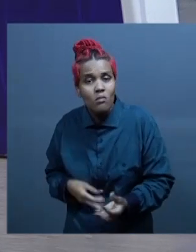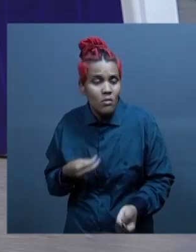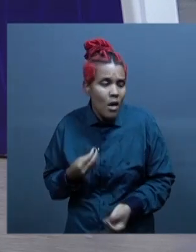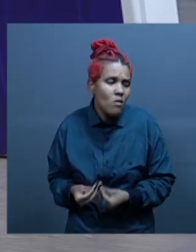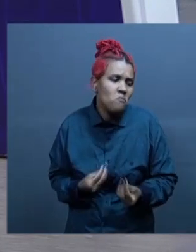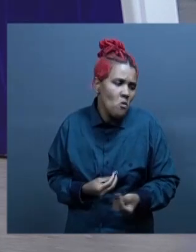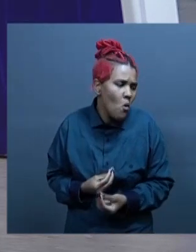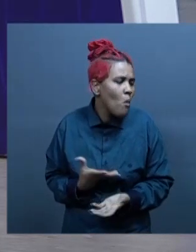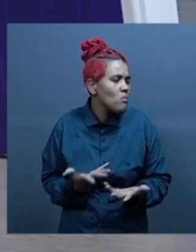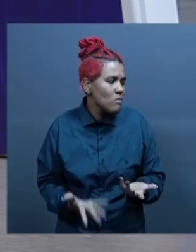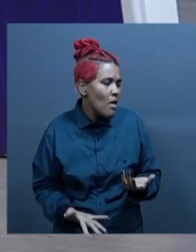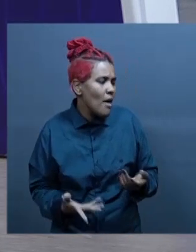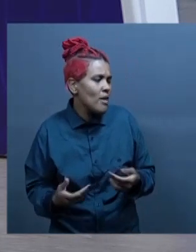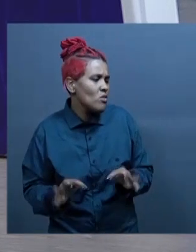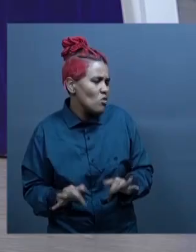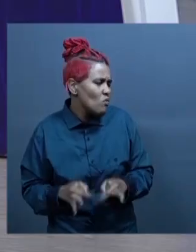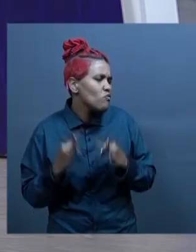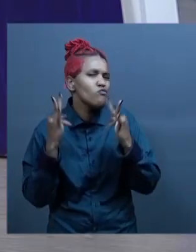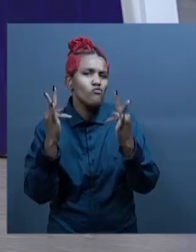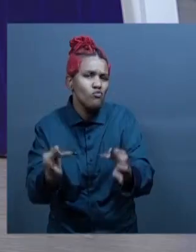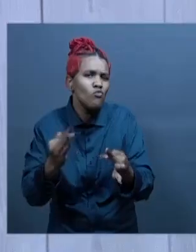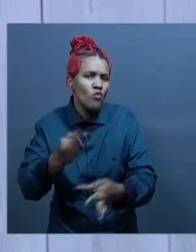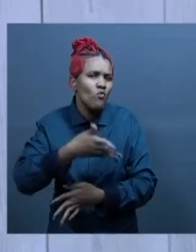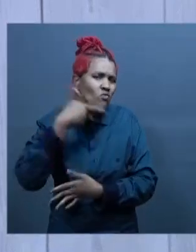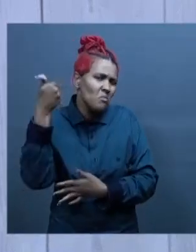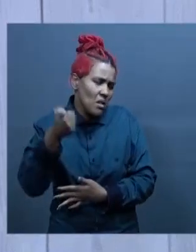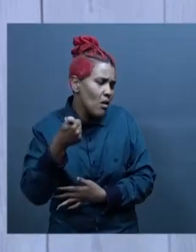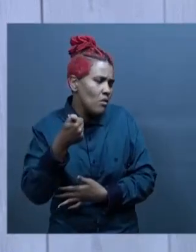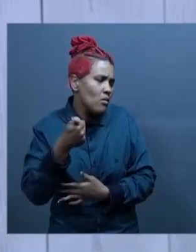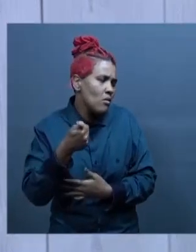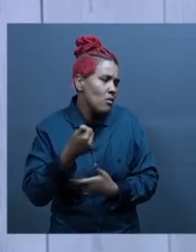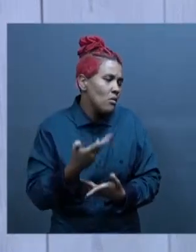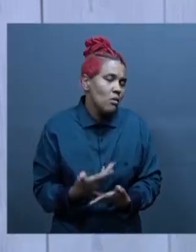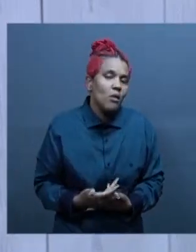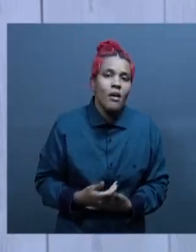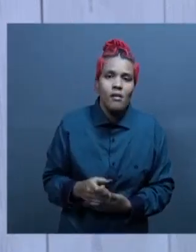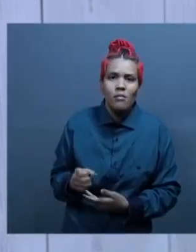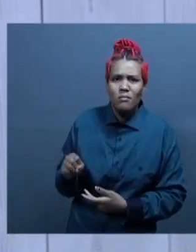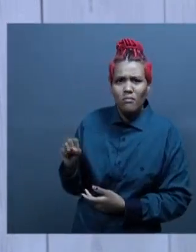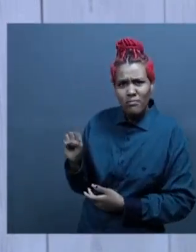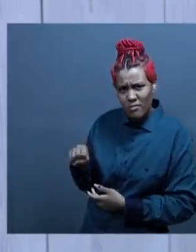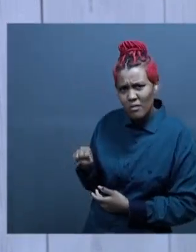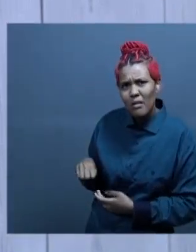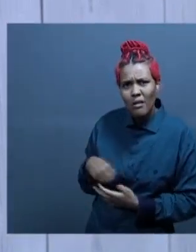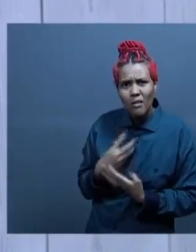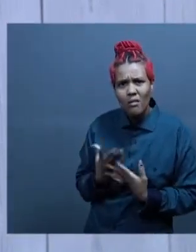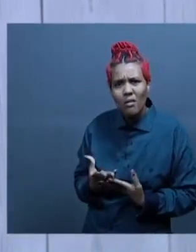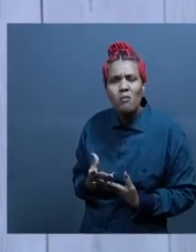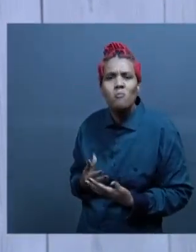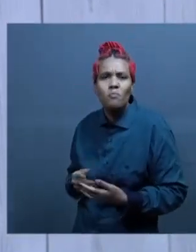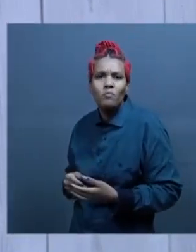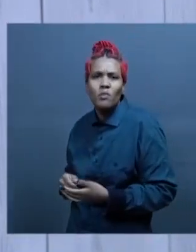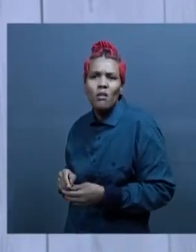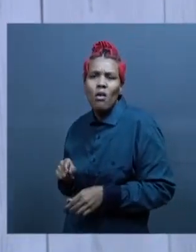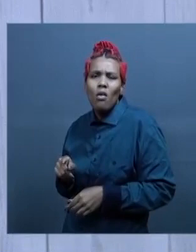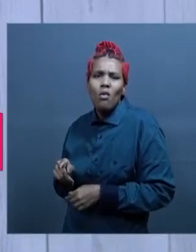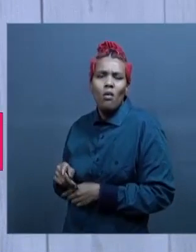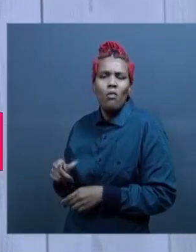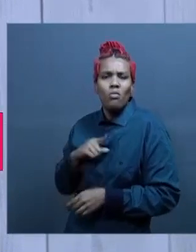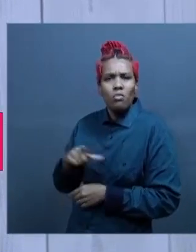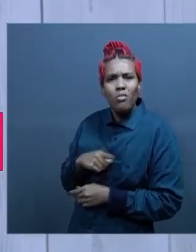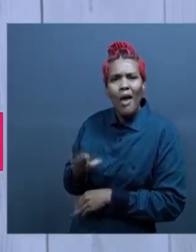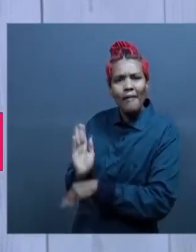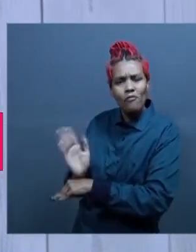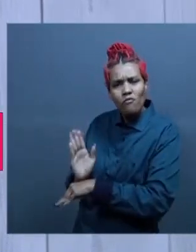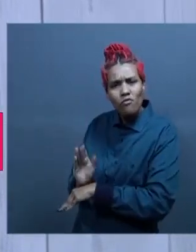que o futuro deve se fortalecer ainda mais sem dúvida tem um filme da década de 90 chamado case pipo e